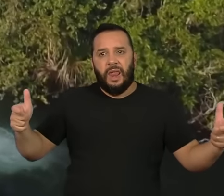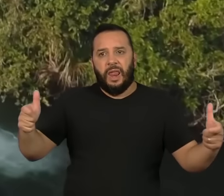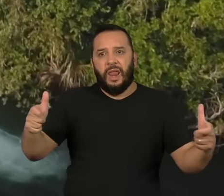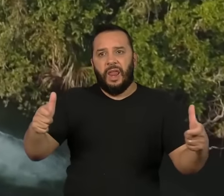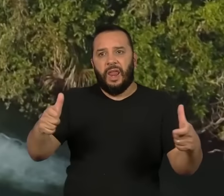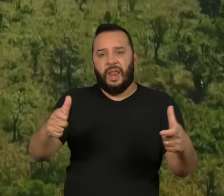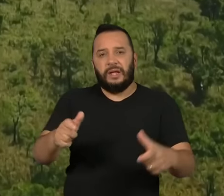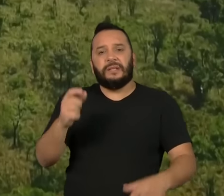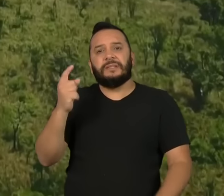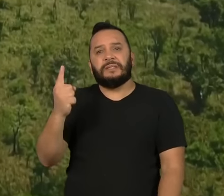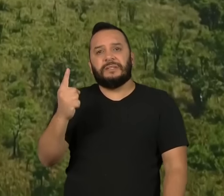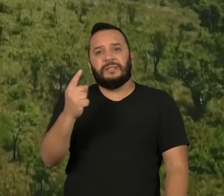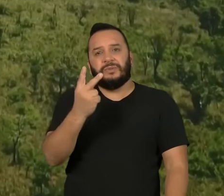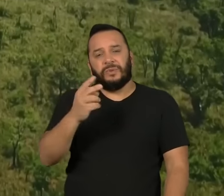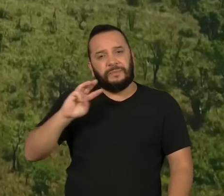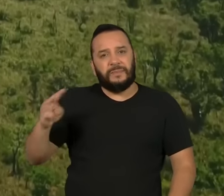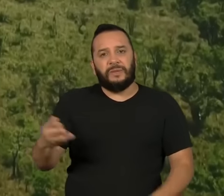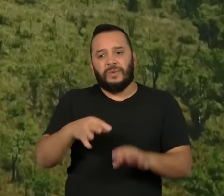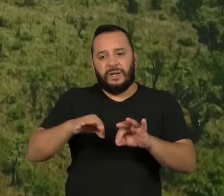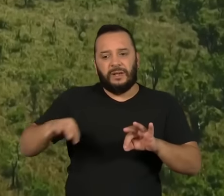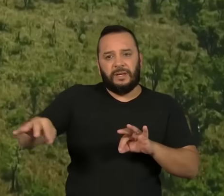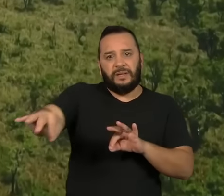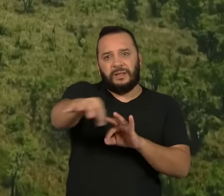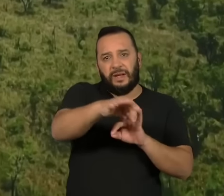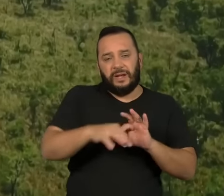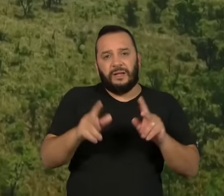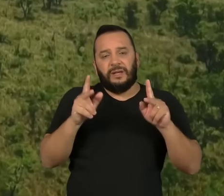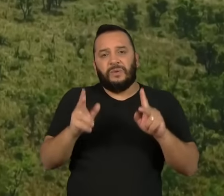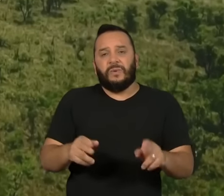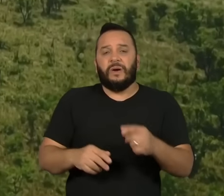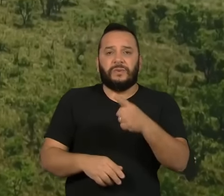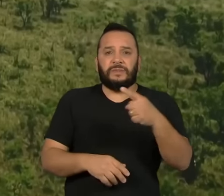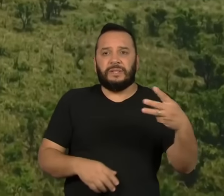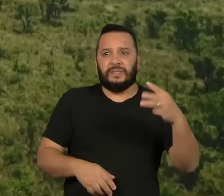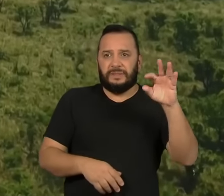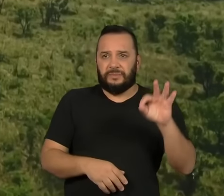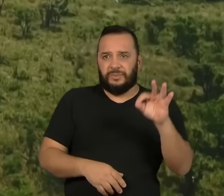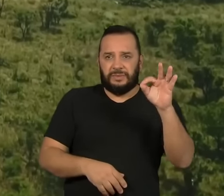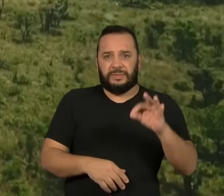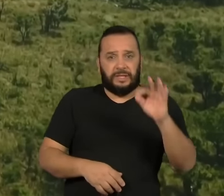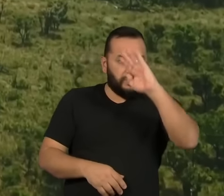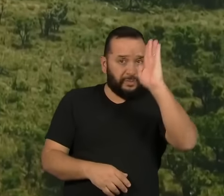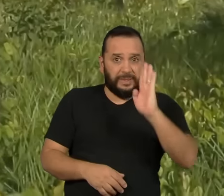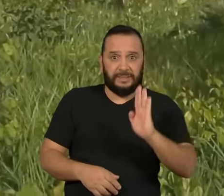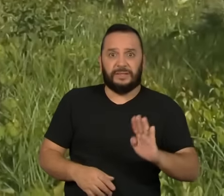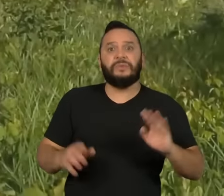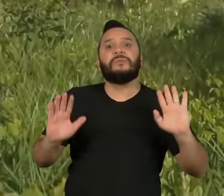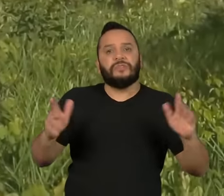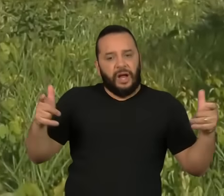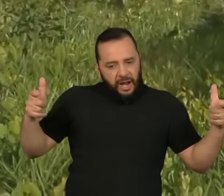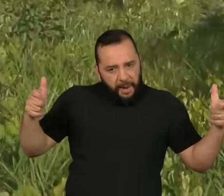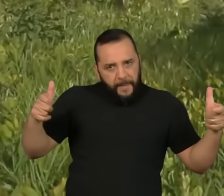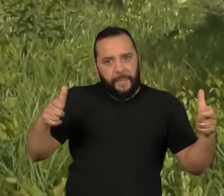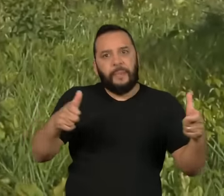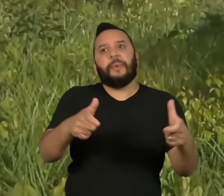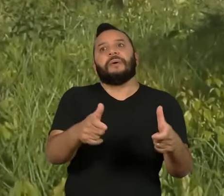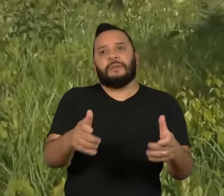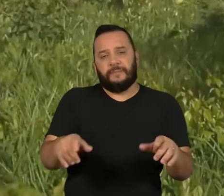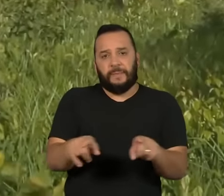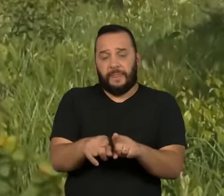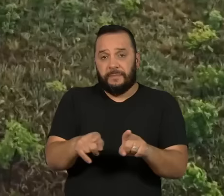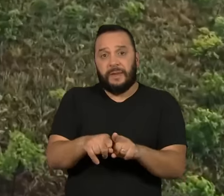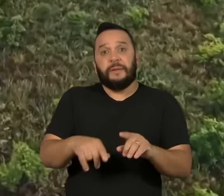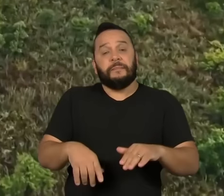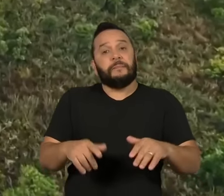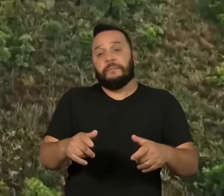áreas naturais, área equivalente a 13% de todo o território nacional e maior que o tamanho da